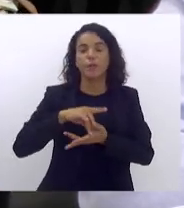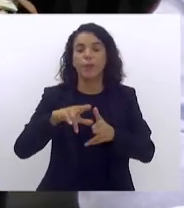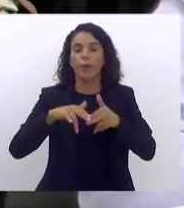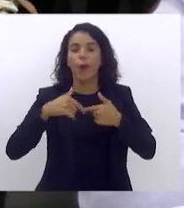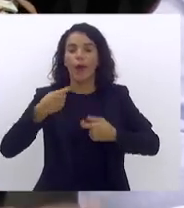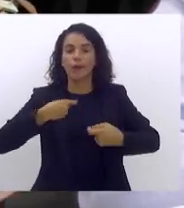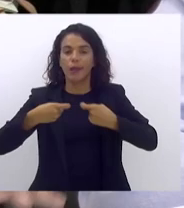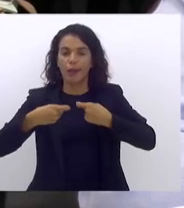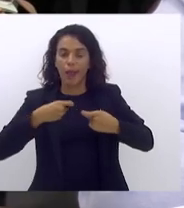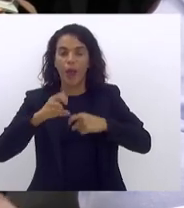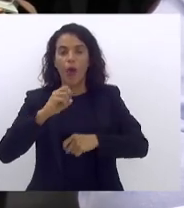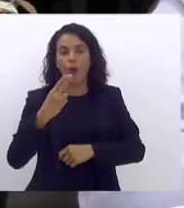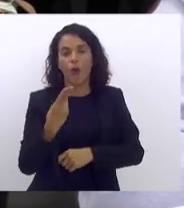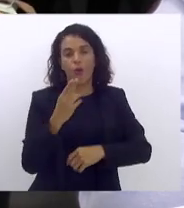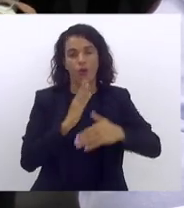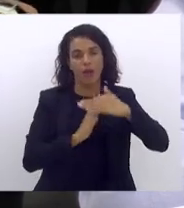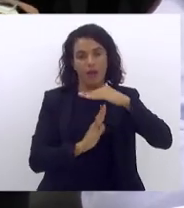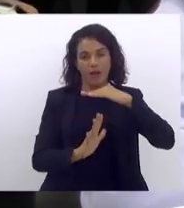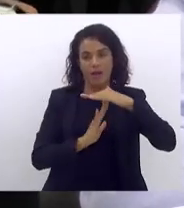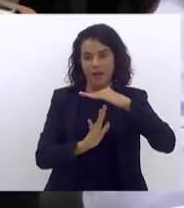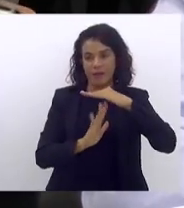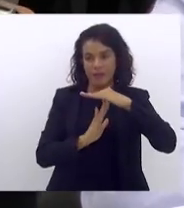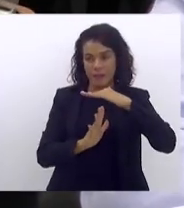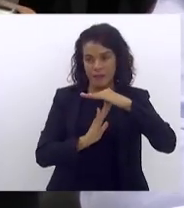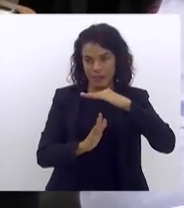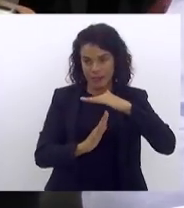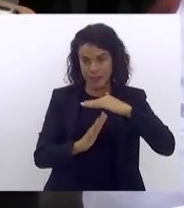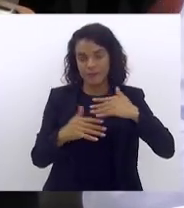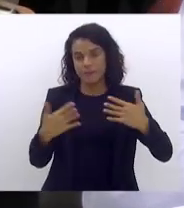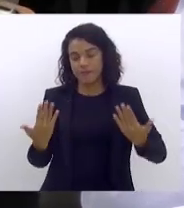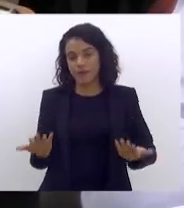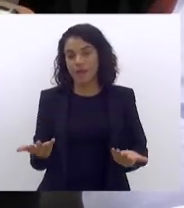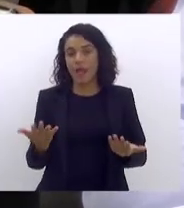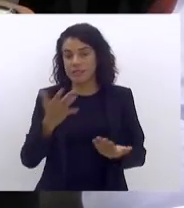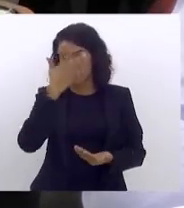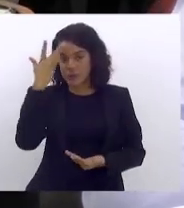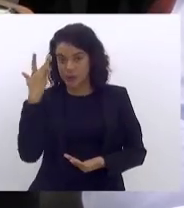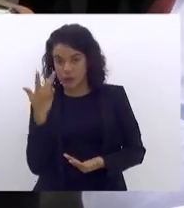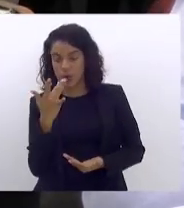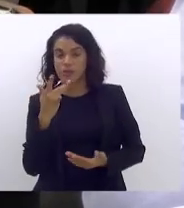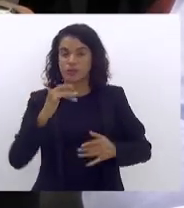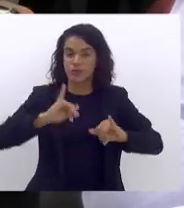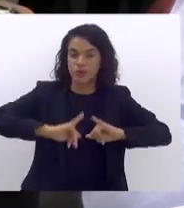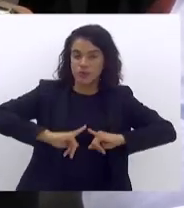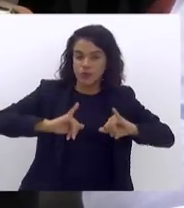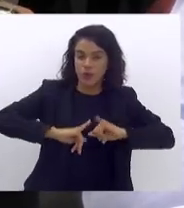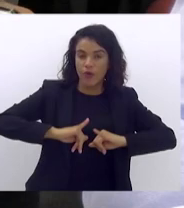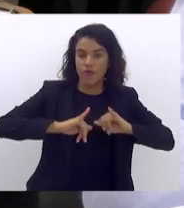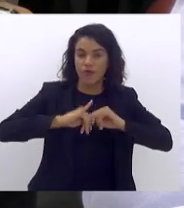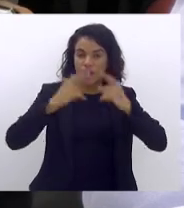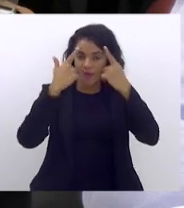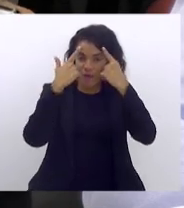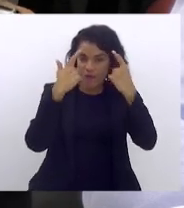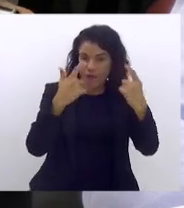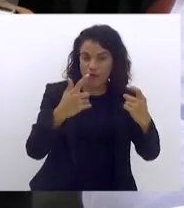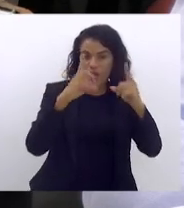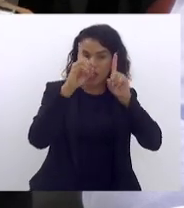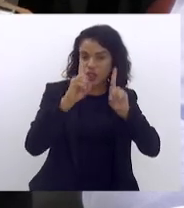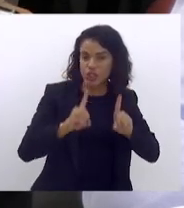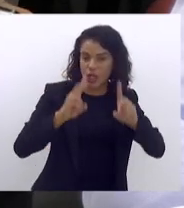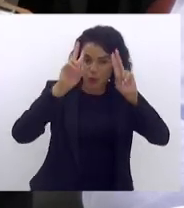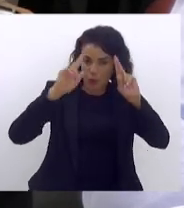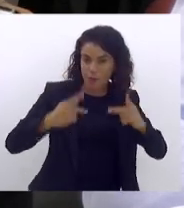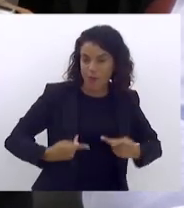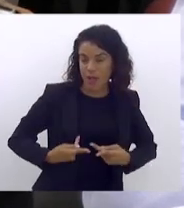para refugiados e não para quem está na condição de imigrante, ou seja, aquelas pessoas que sofreram grave violação de direitos humanos no